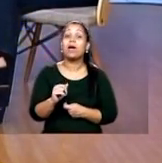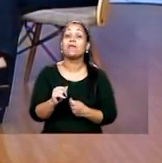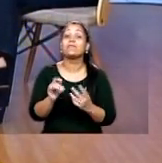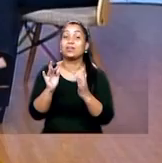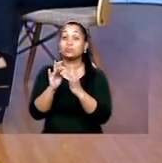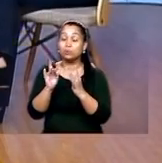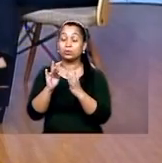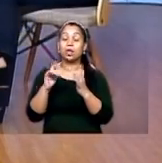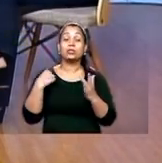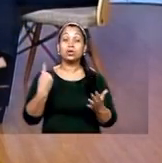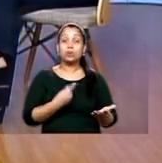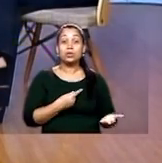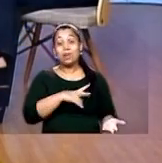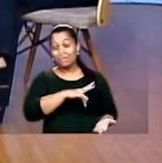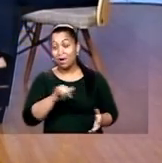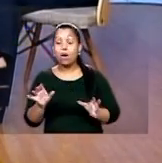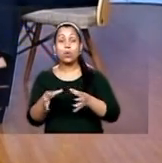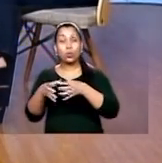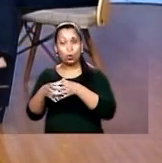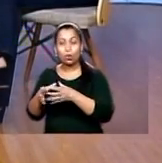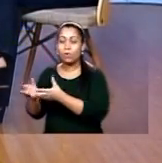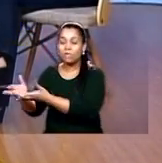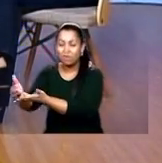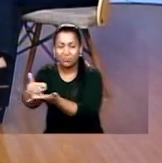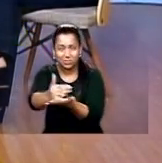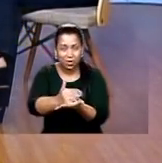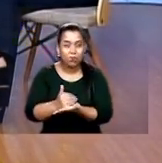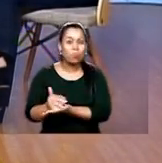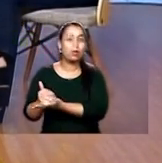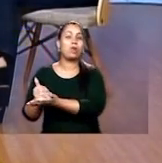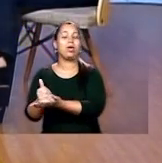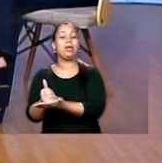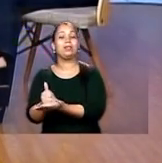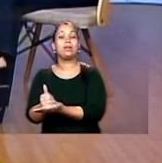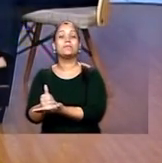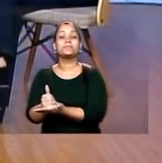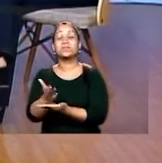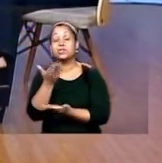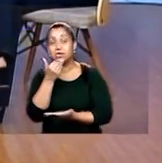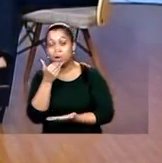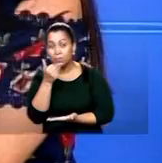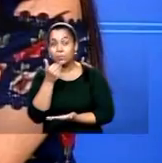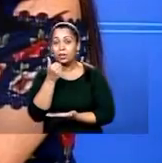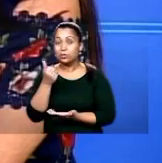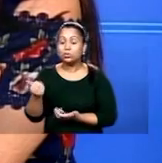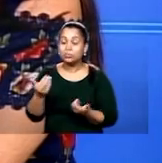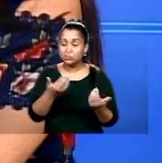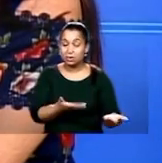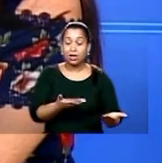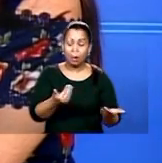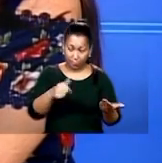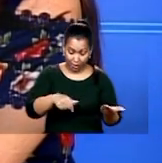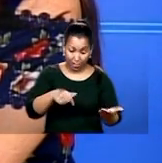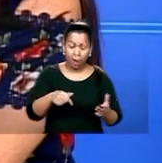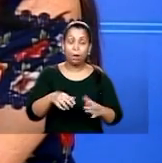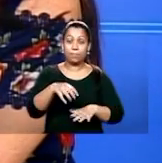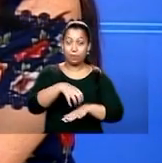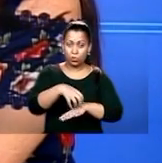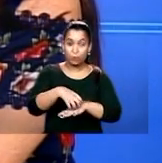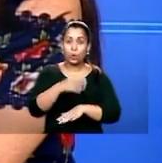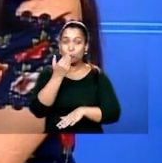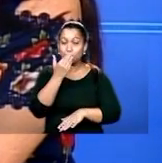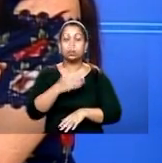nós encaminhamos uma equipe para fazer a coleta e a colheita desses alimentos e trazer para o banco.